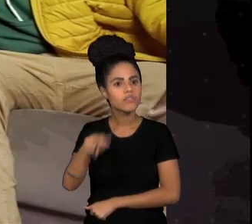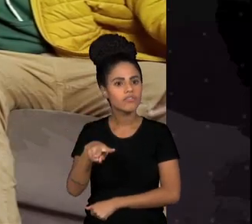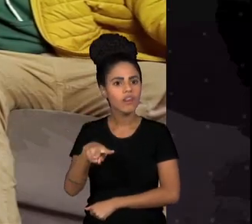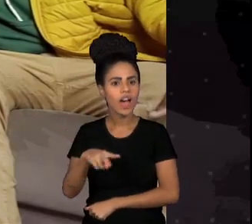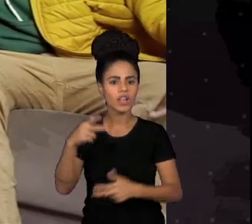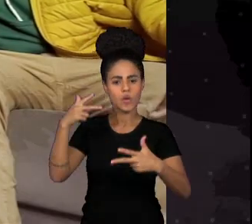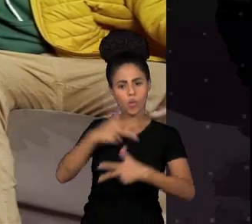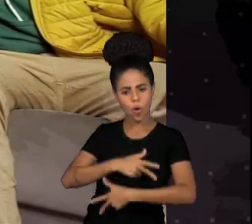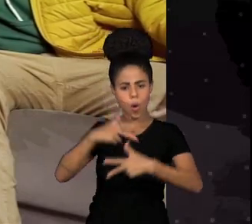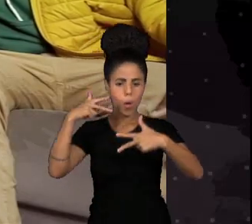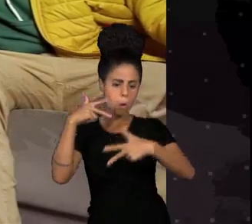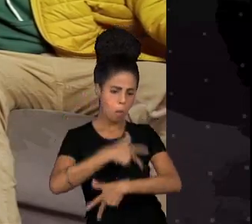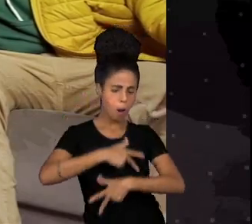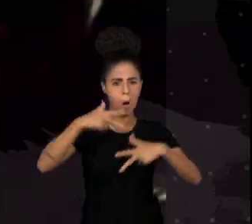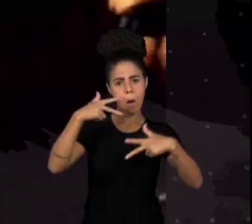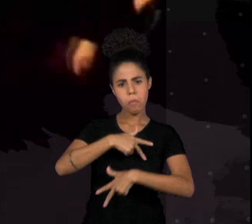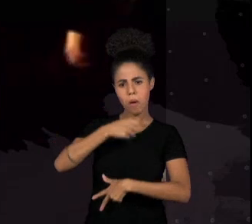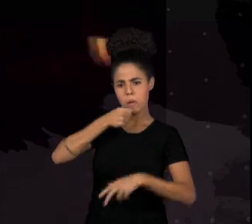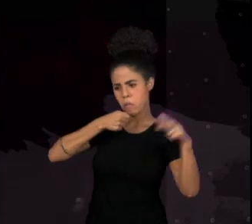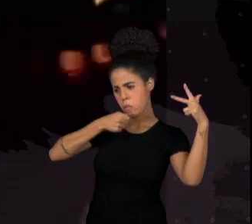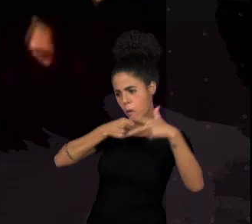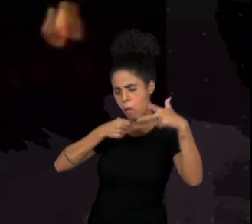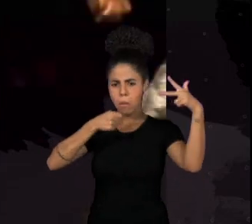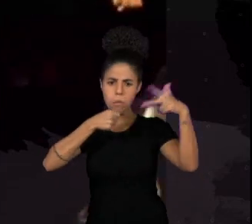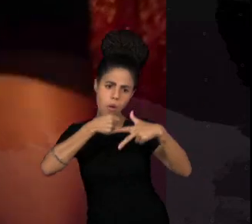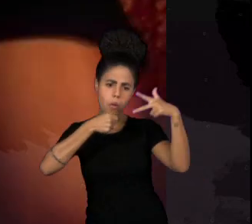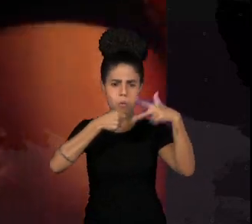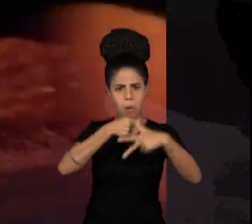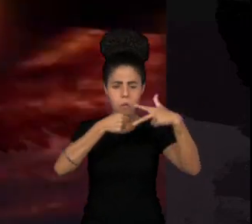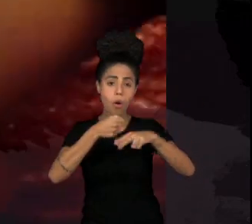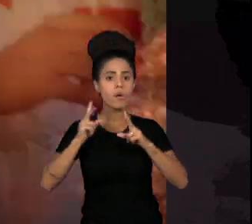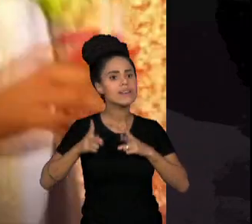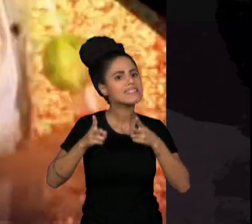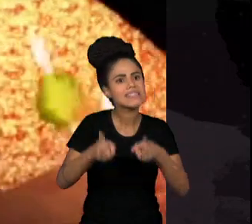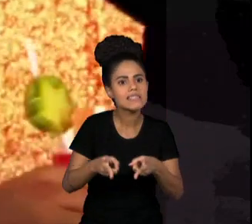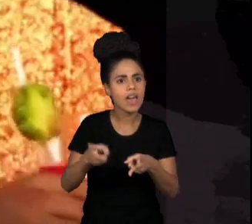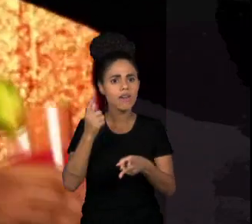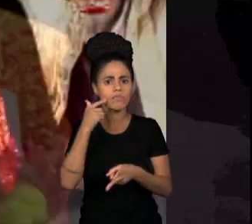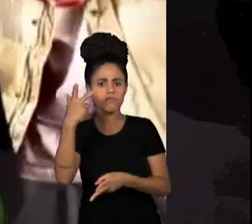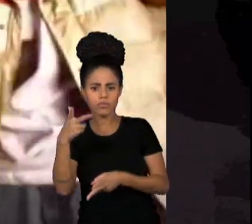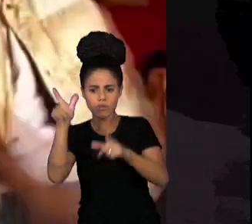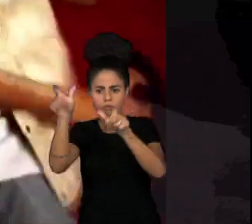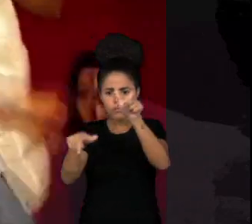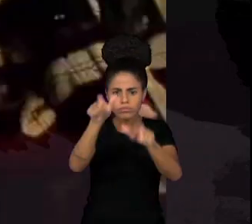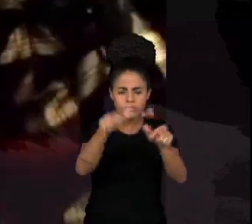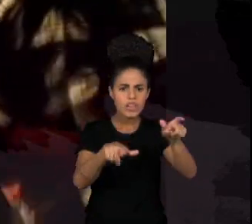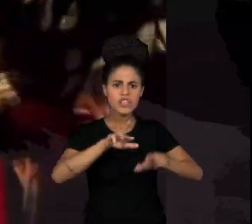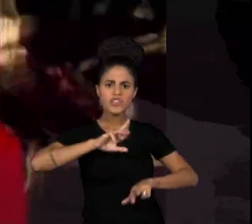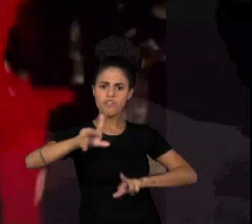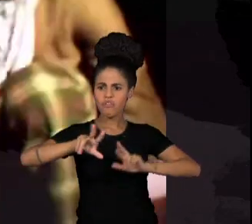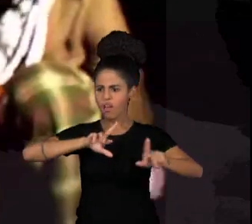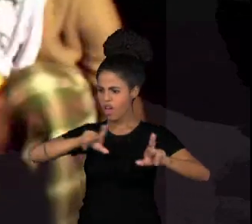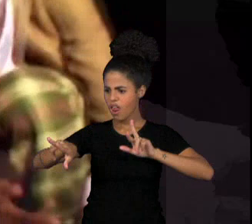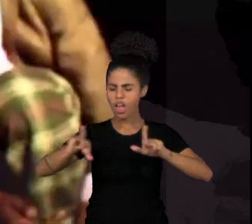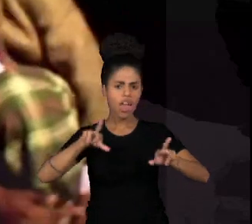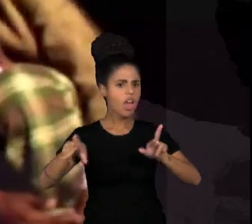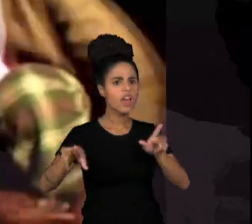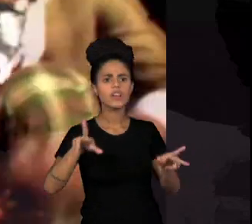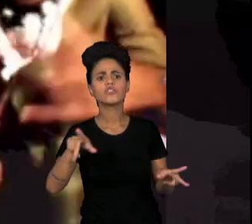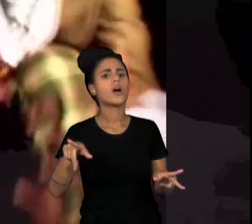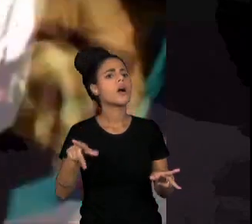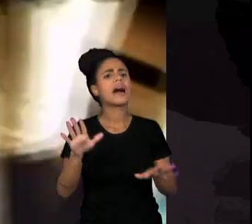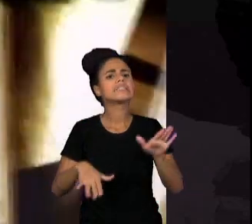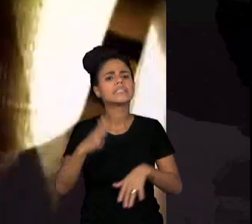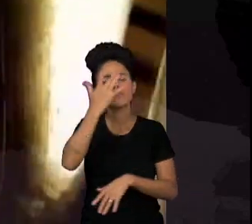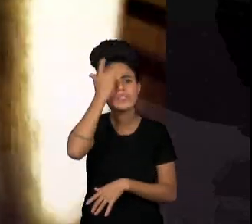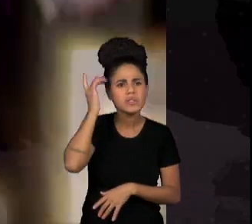vinha cantando uma música num momento em que o rap sempre vinha questionando o status quo ali, que era a dificuldade,